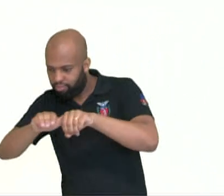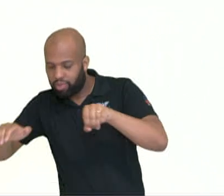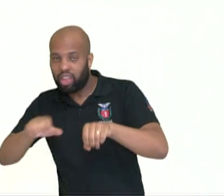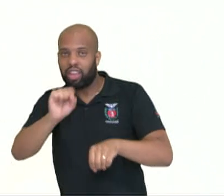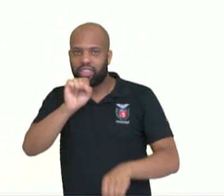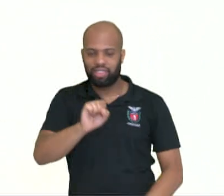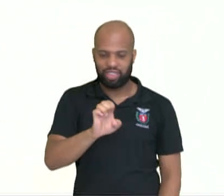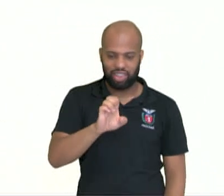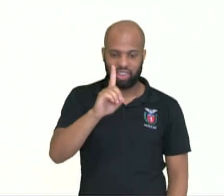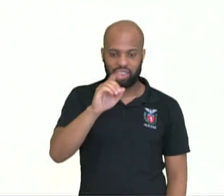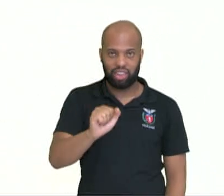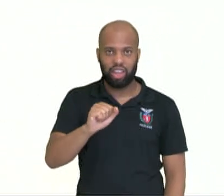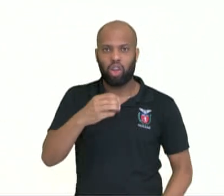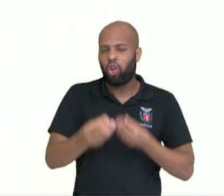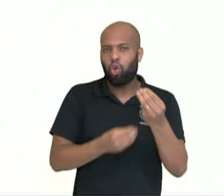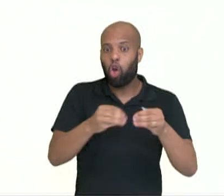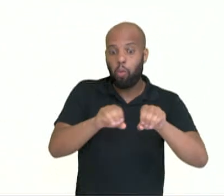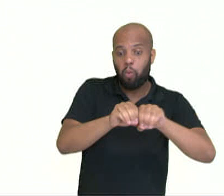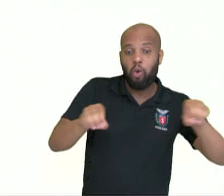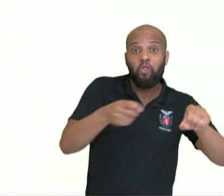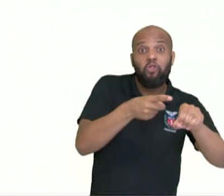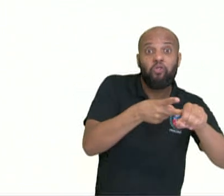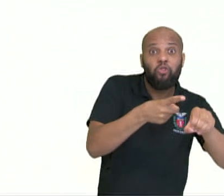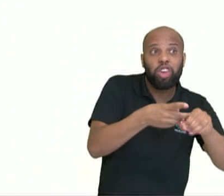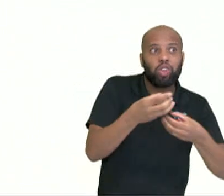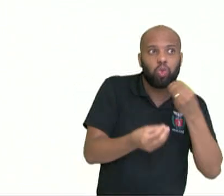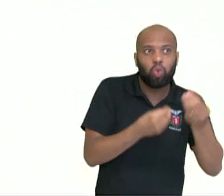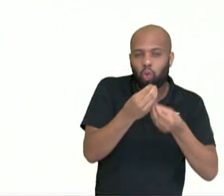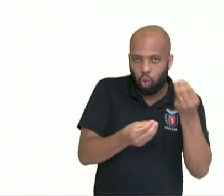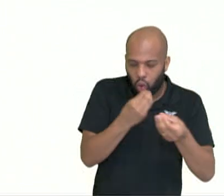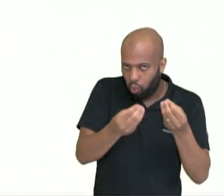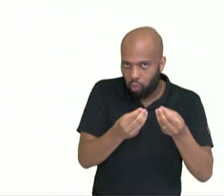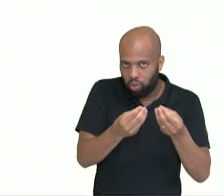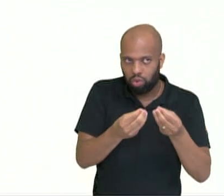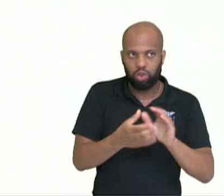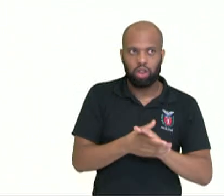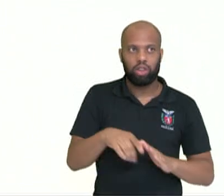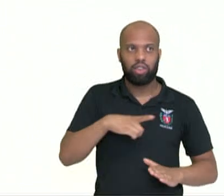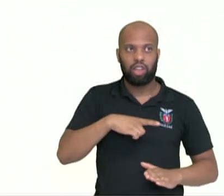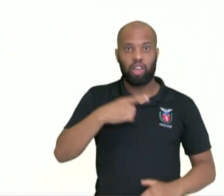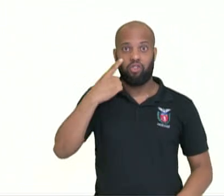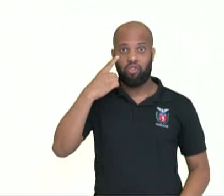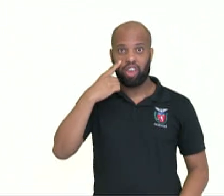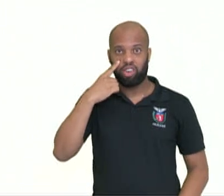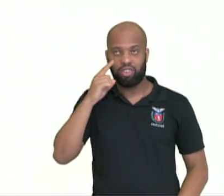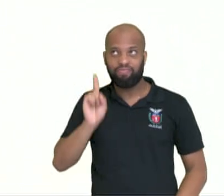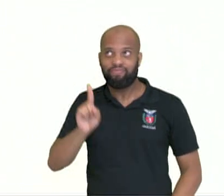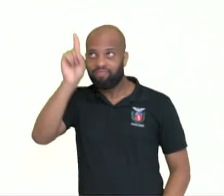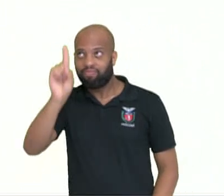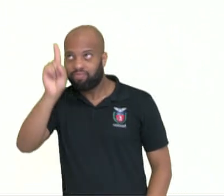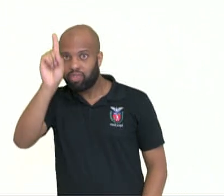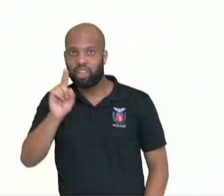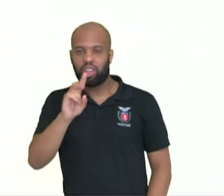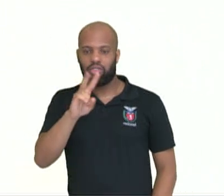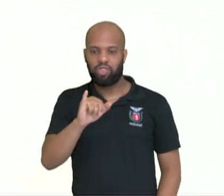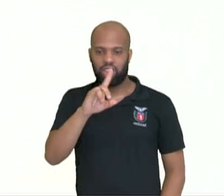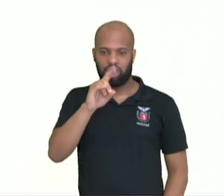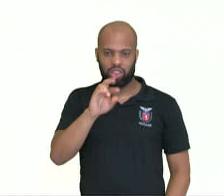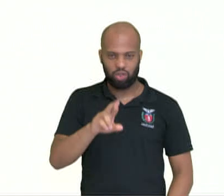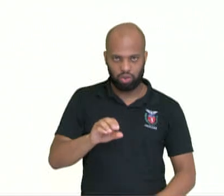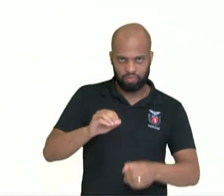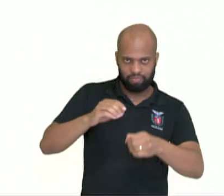carregado positivamente. Então, vidro com seda. Vidro está aqui em cima. Seda aqui